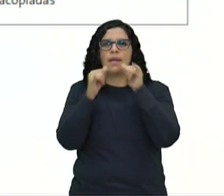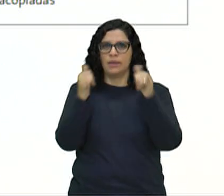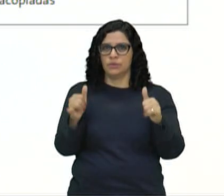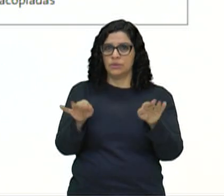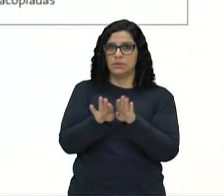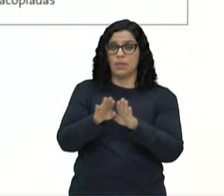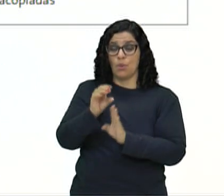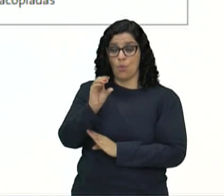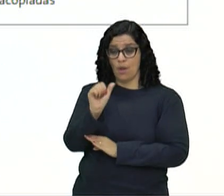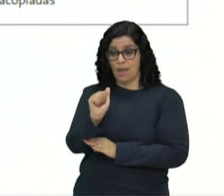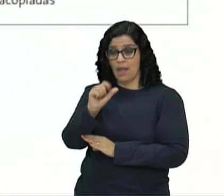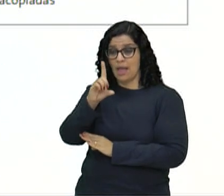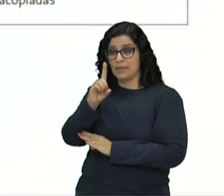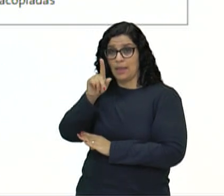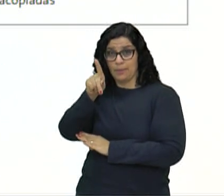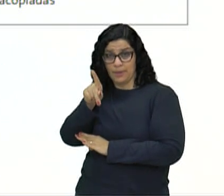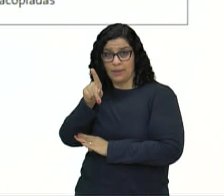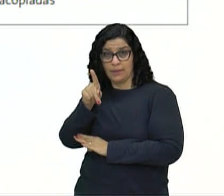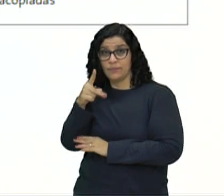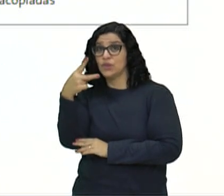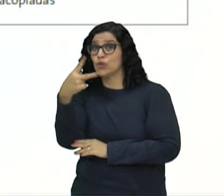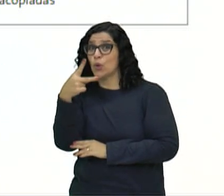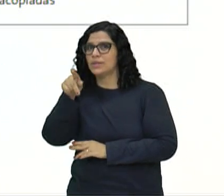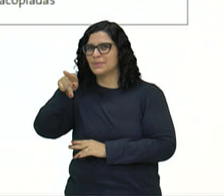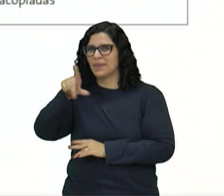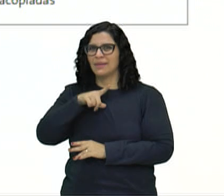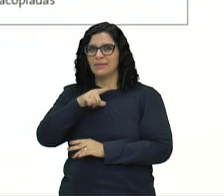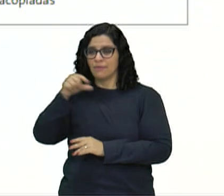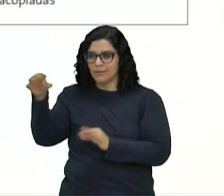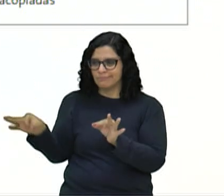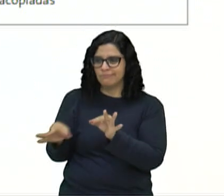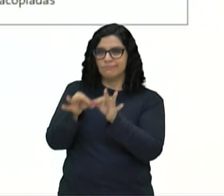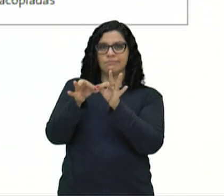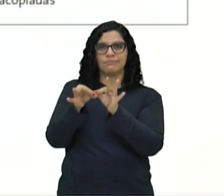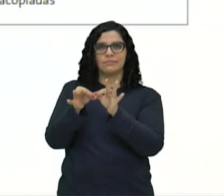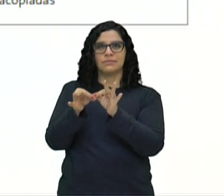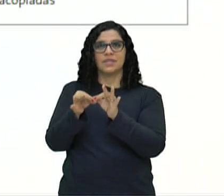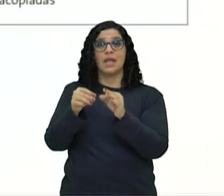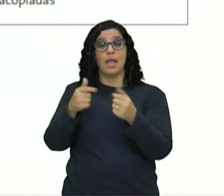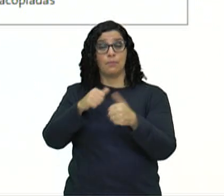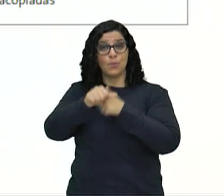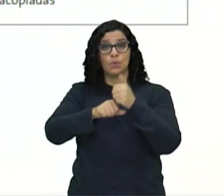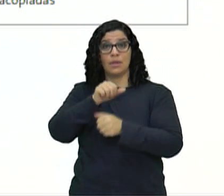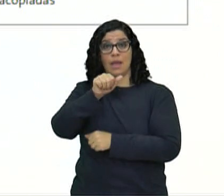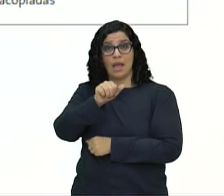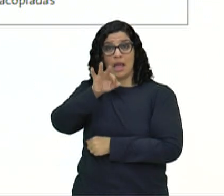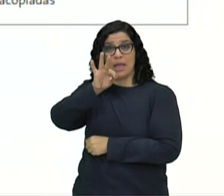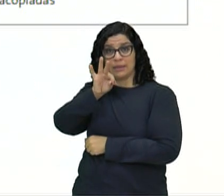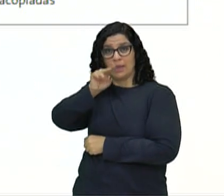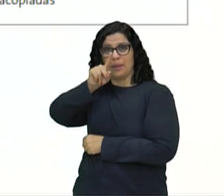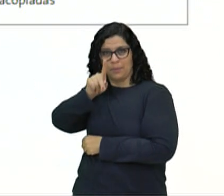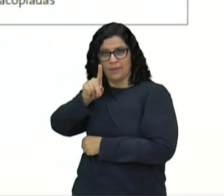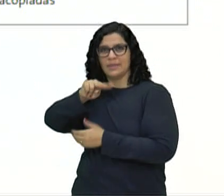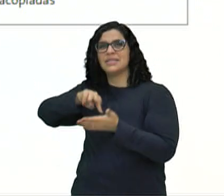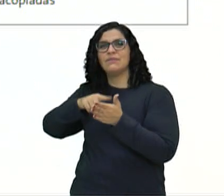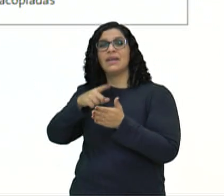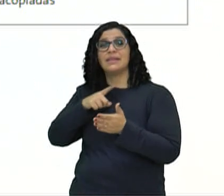o ADP, com 2 fosfatos, ganha o terceiro fosfato. Vira ATP, 3